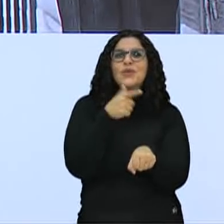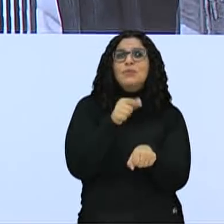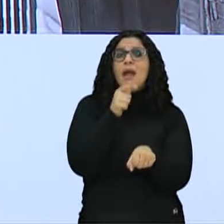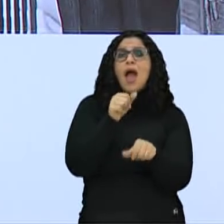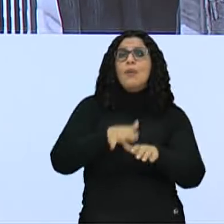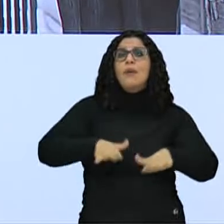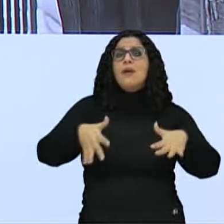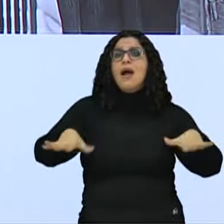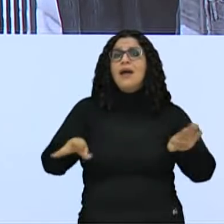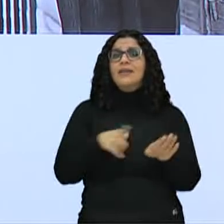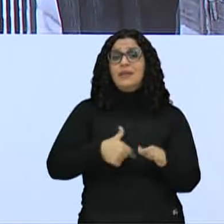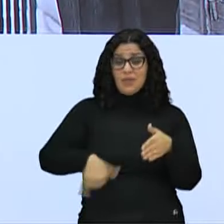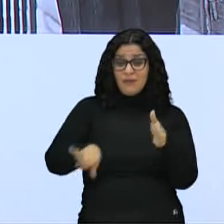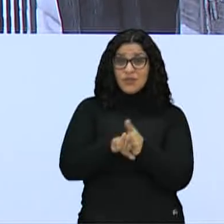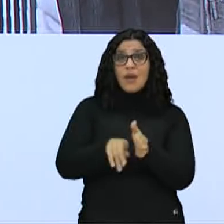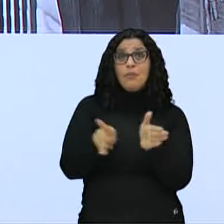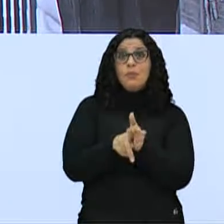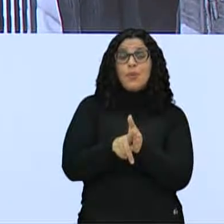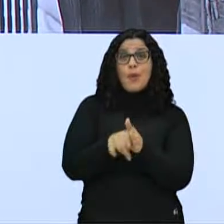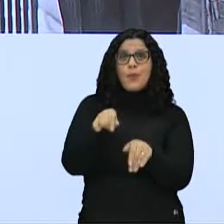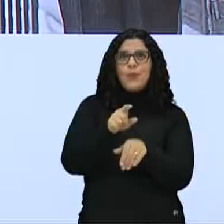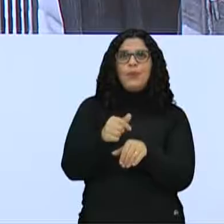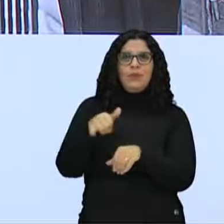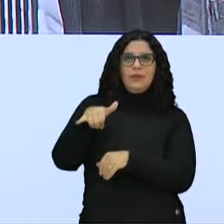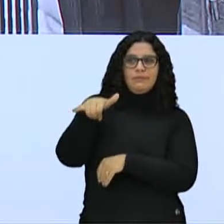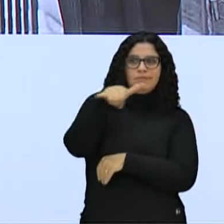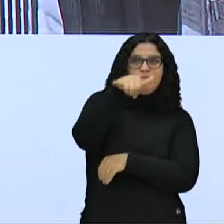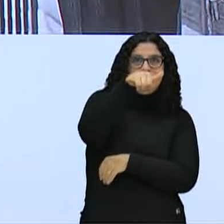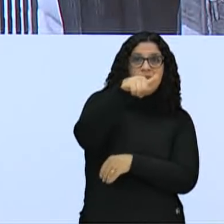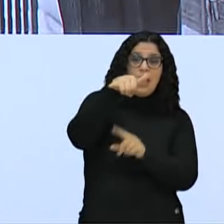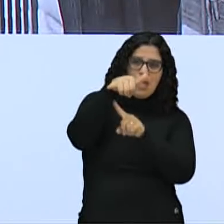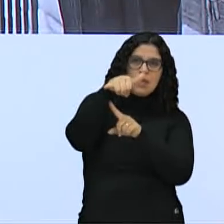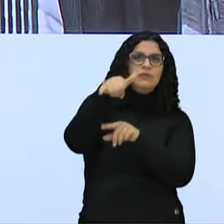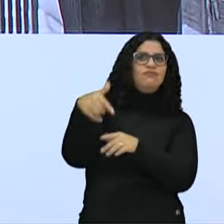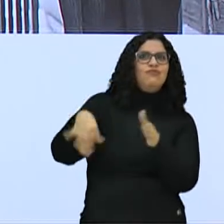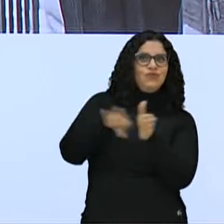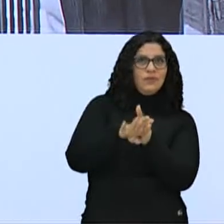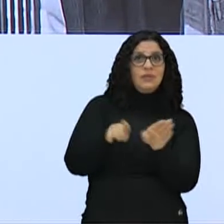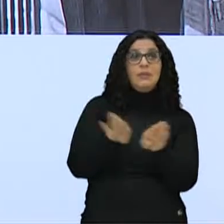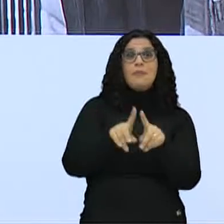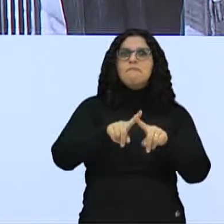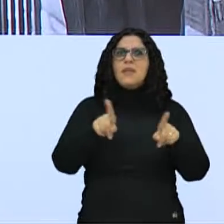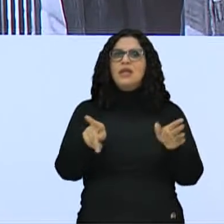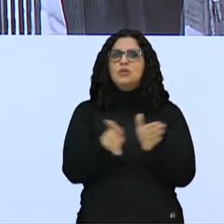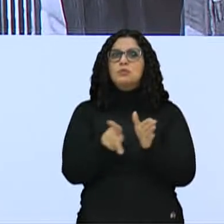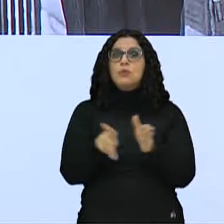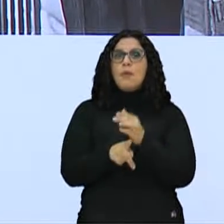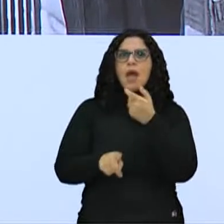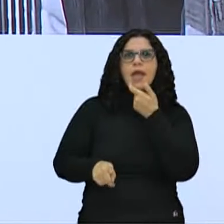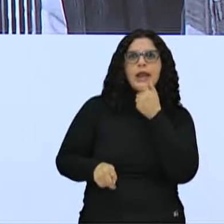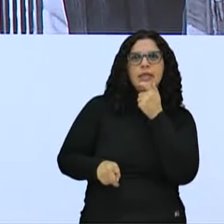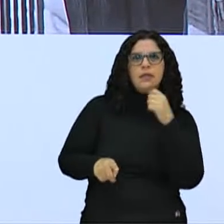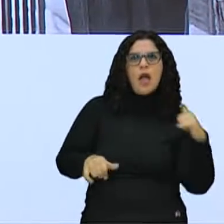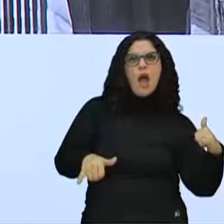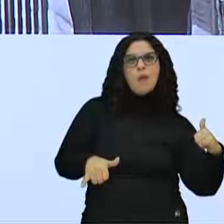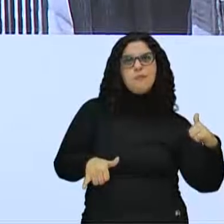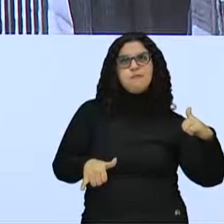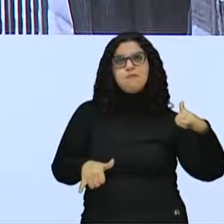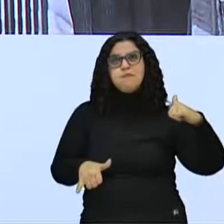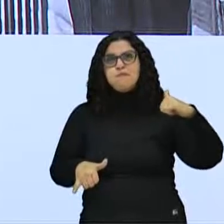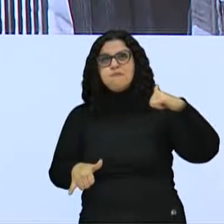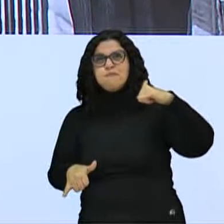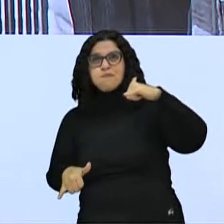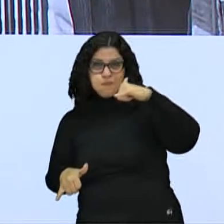blindados. Primeiro precisava chegar ao território, então a força aérea como primeira ação, mas a força aérea britânica, inglesa